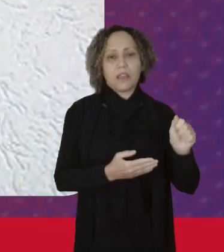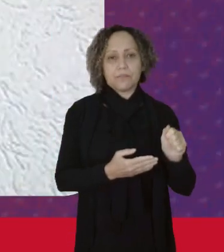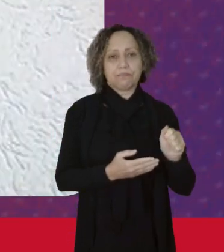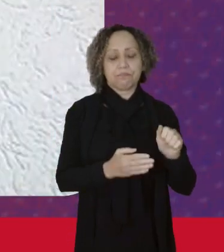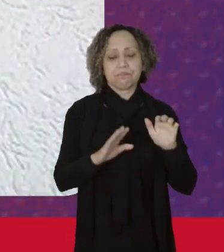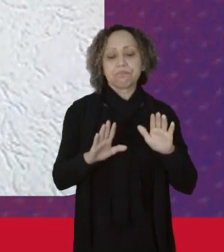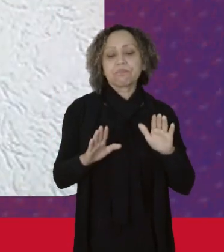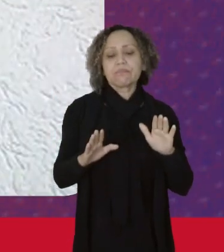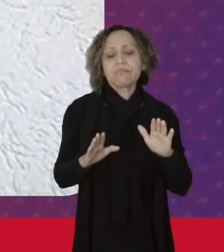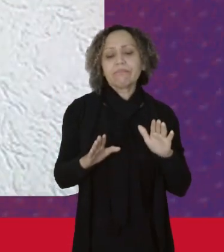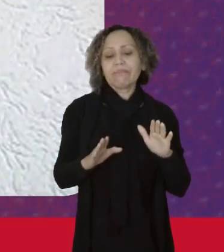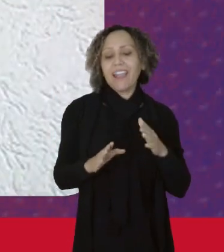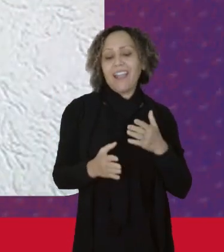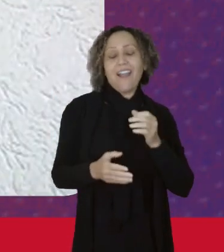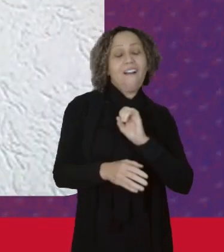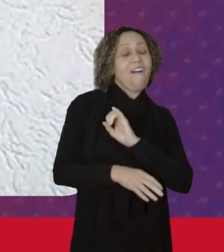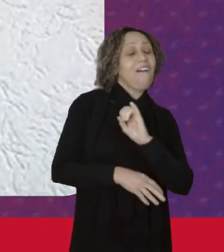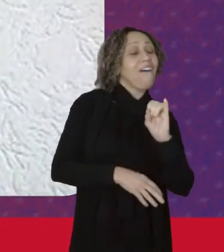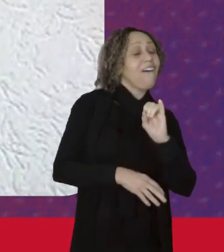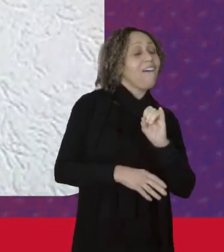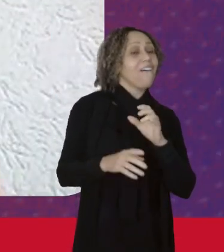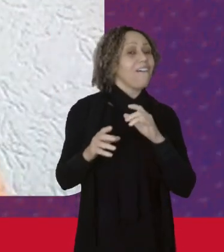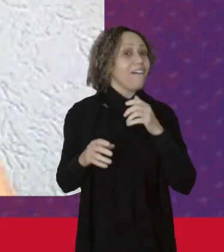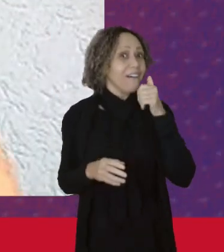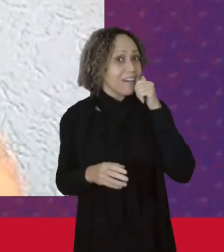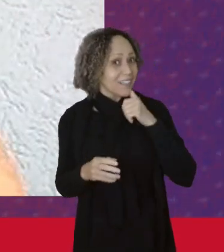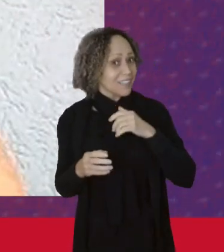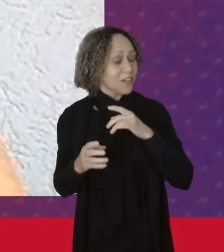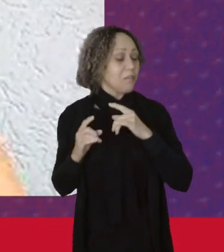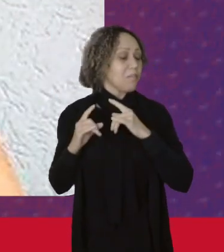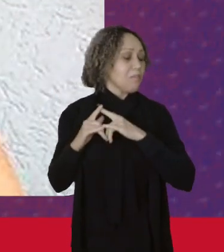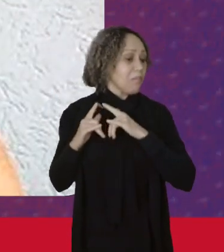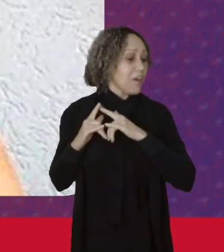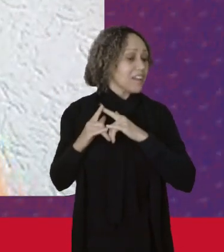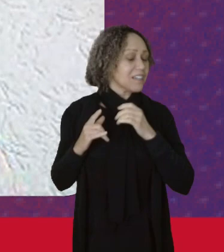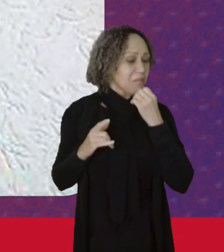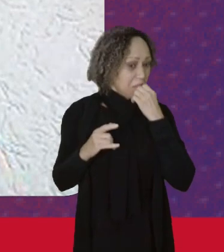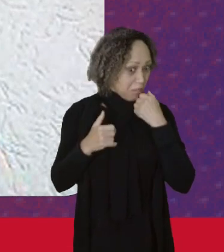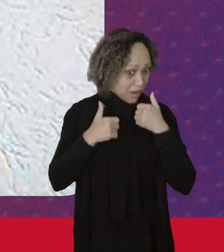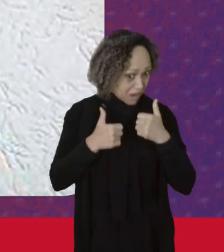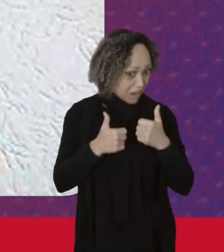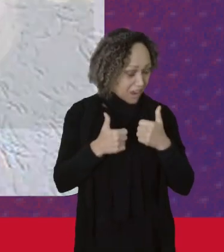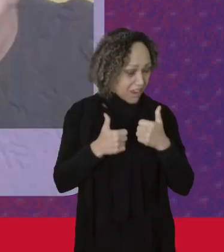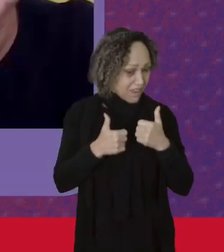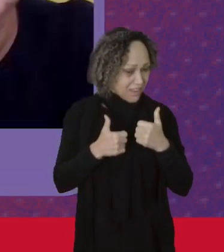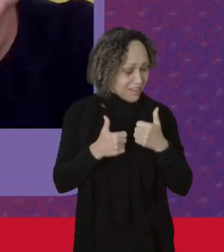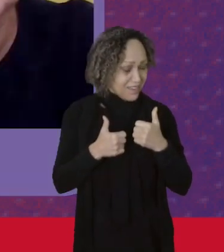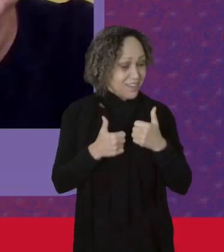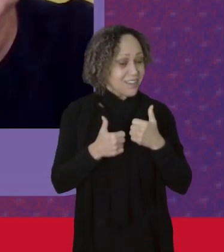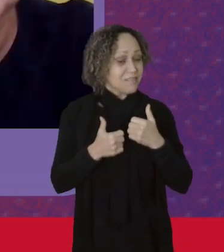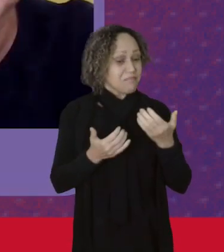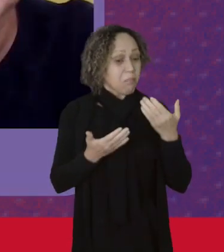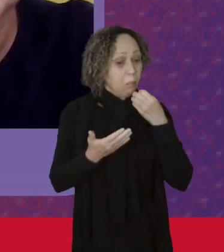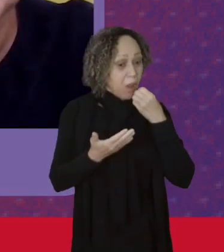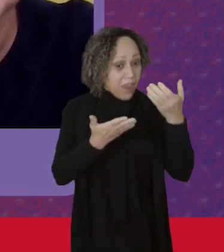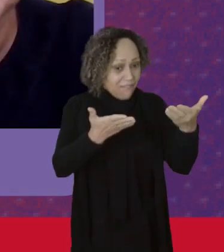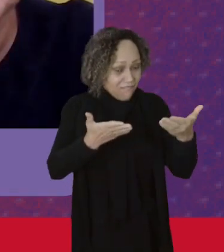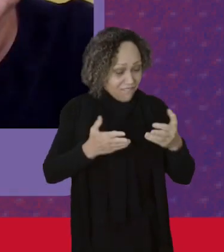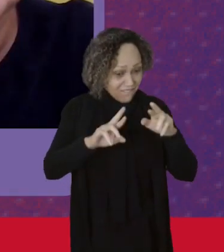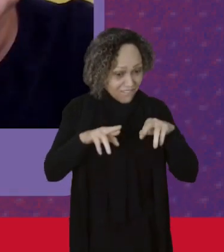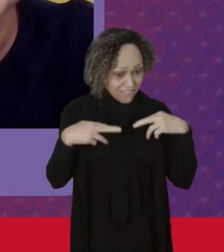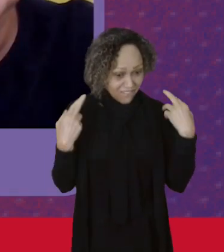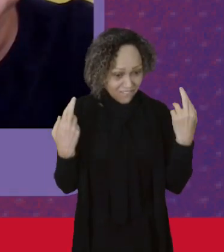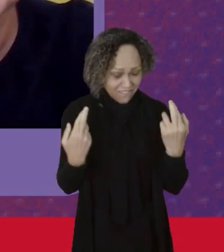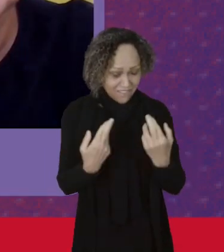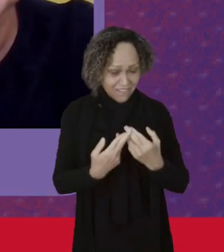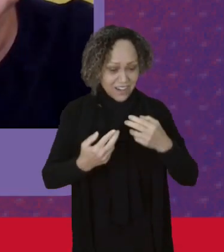Olá, companheiras! Como vocês estão? Bem-vindas a mais uma roda de debate da TV Elas por